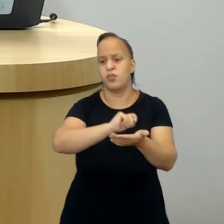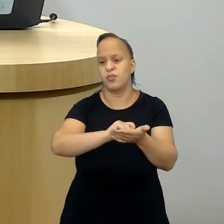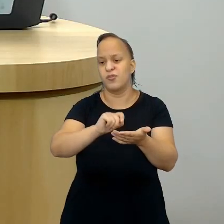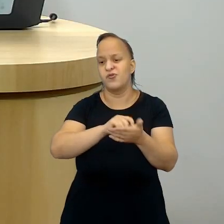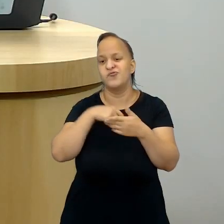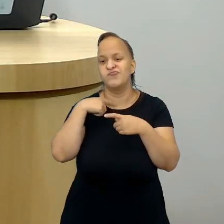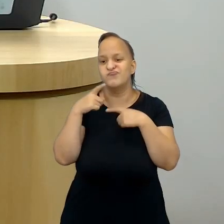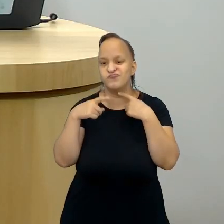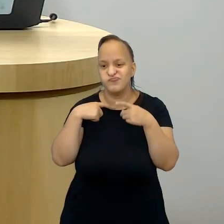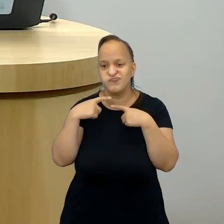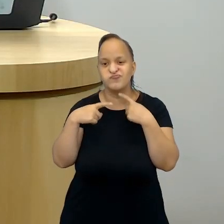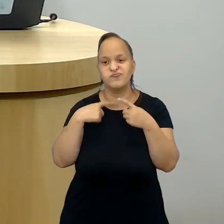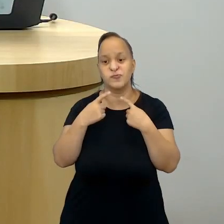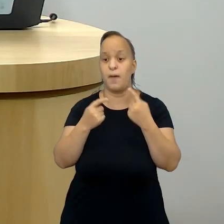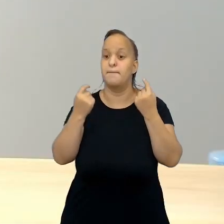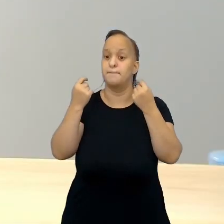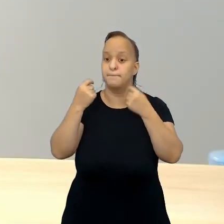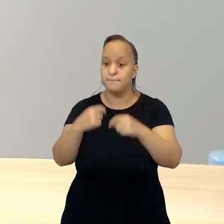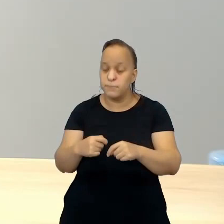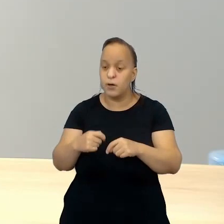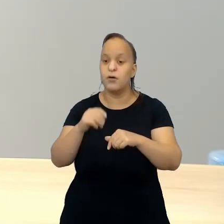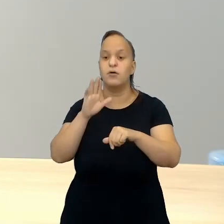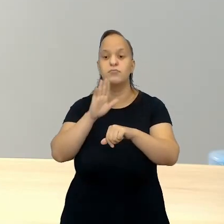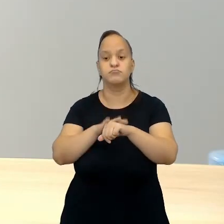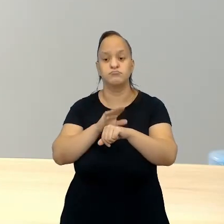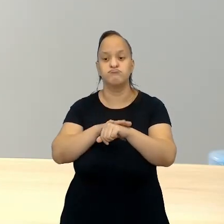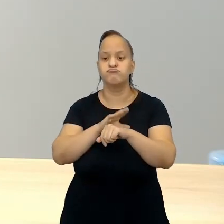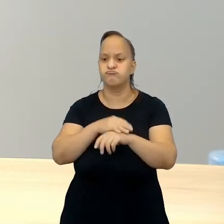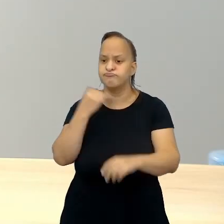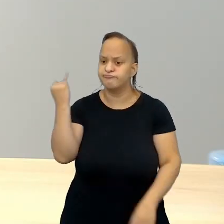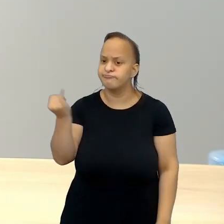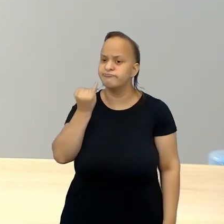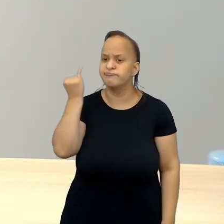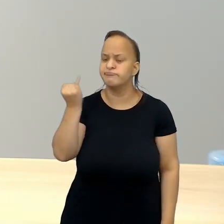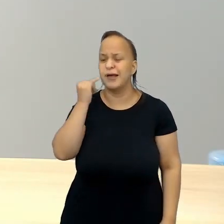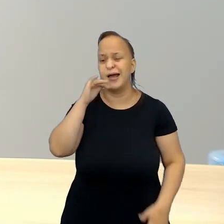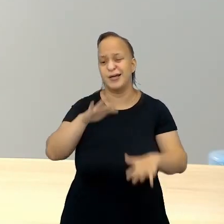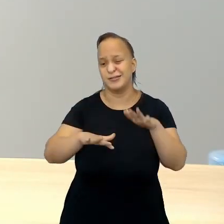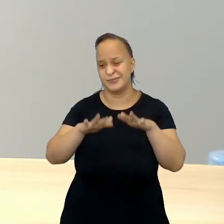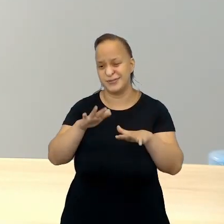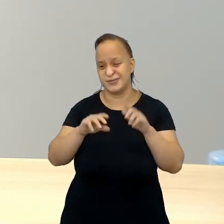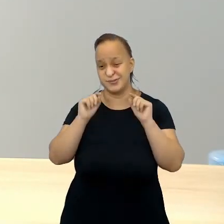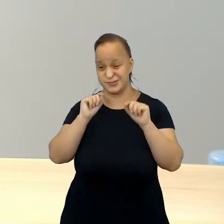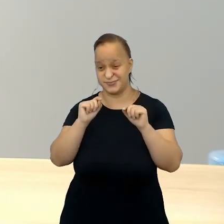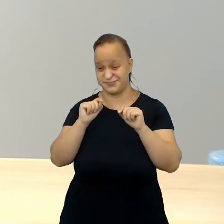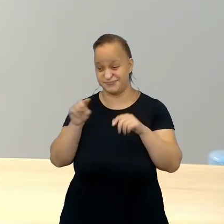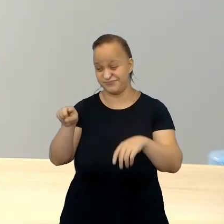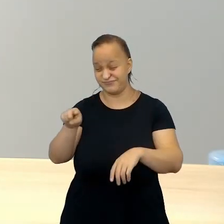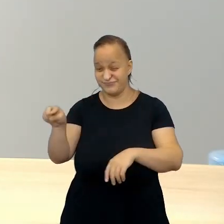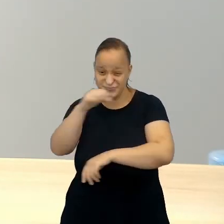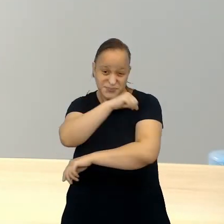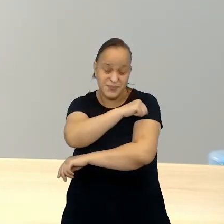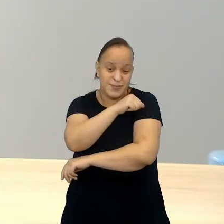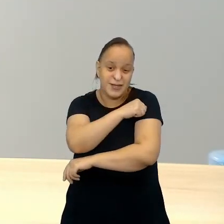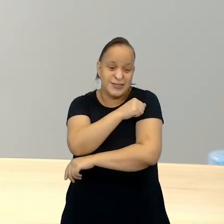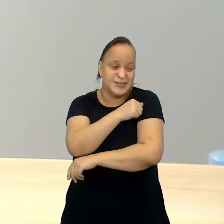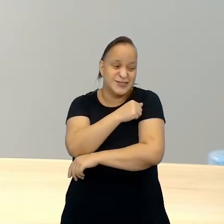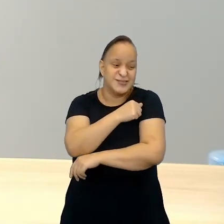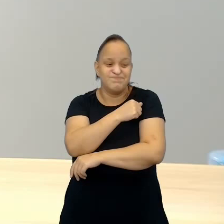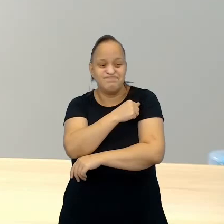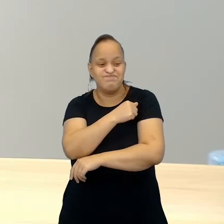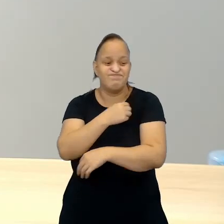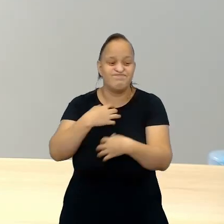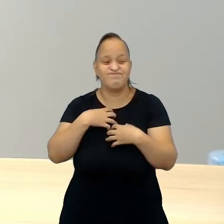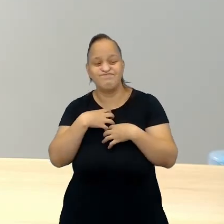os questionamentos, né, as dúvidas. Isso é bastante importante, né, porque às vezes o estudante ele não tem a liberdade ou ele não